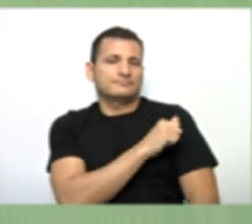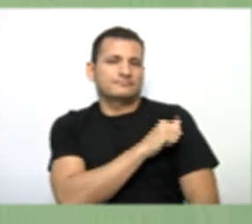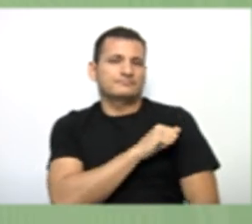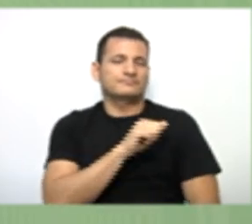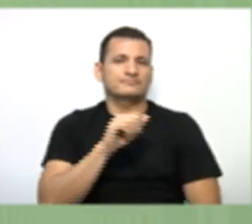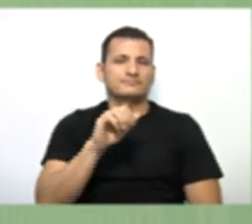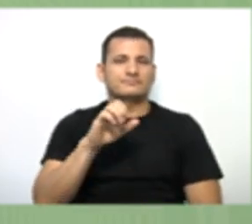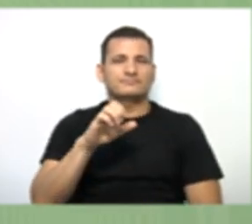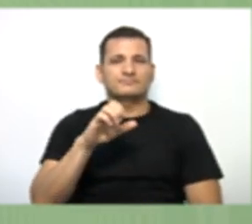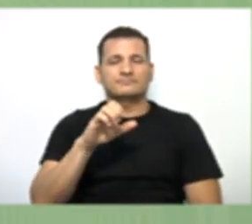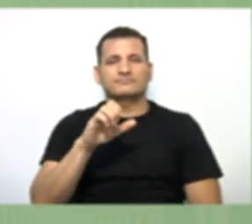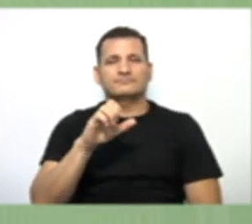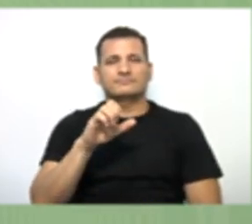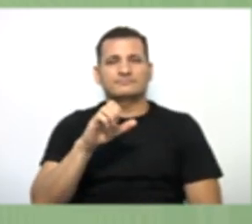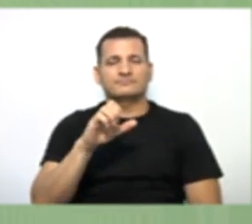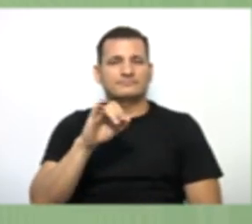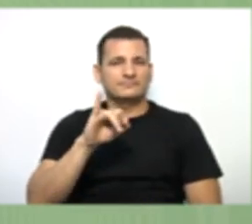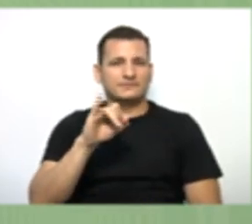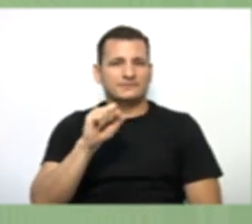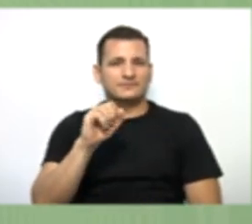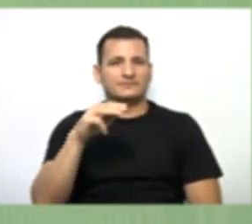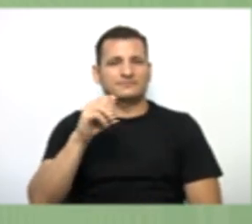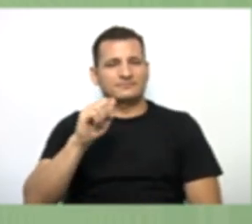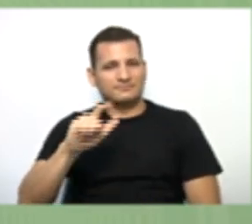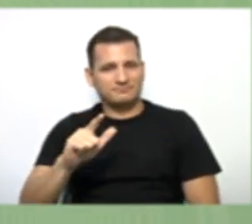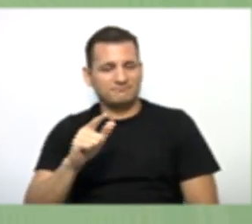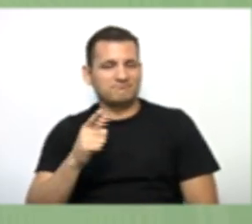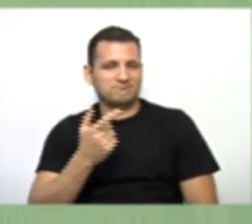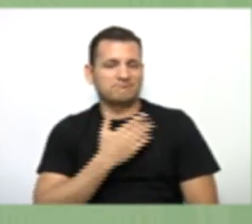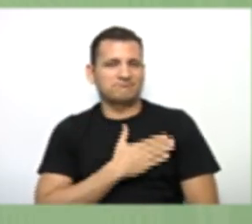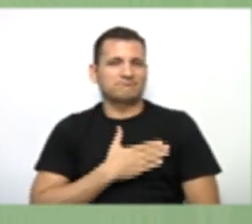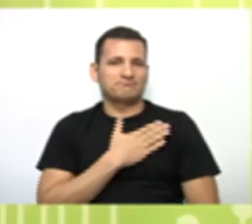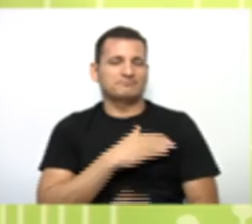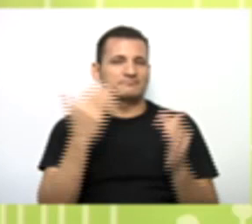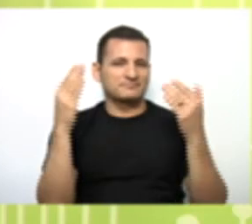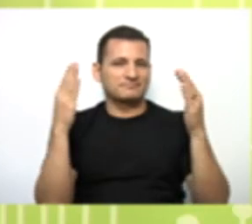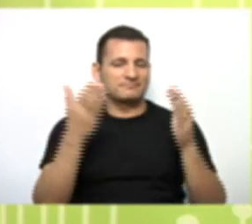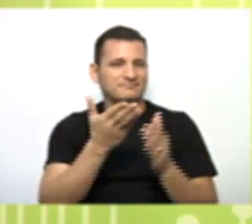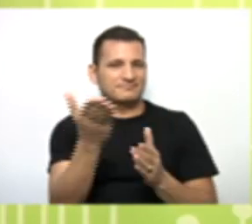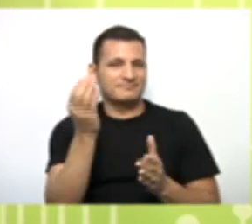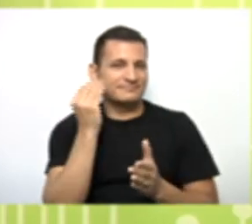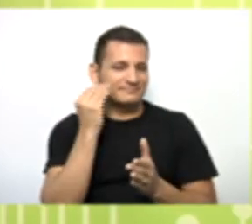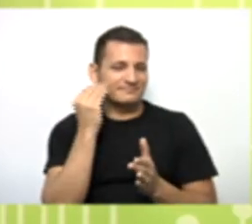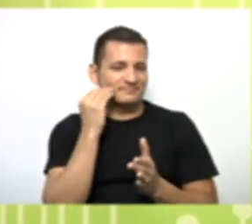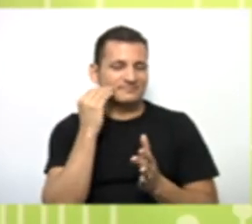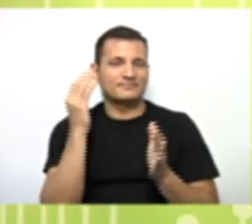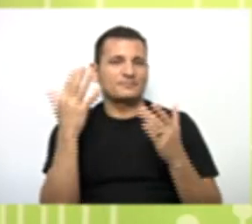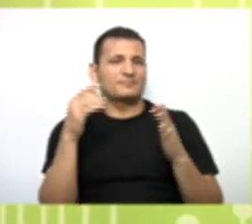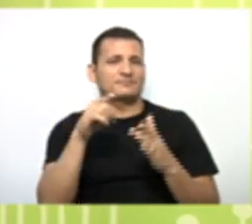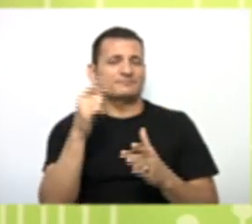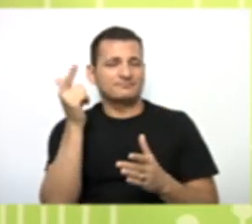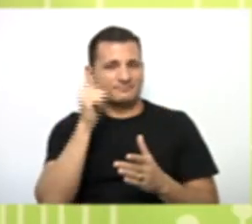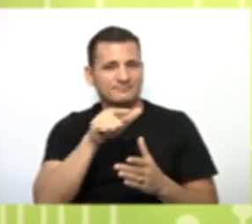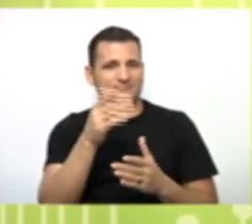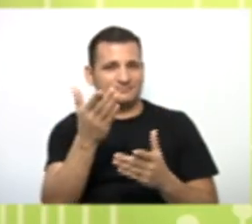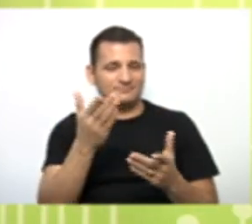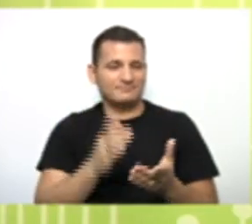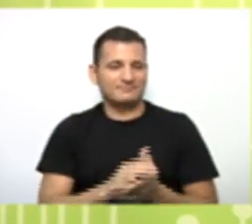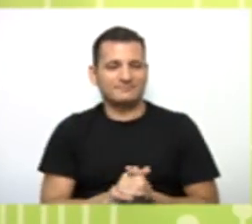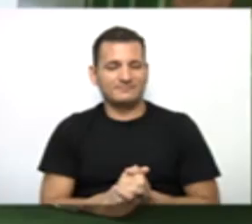de esse Ismael, sou seu fã, Ismael. Parabéns por ter tentado e parabéns por ter conseguido, não é?